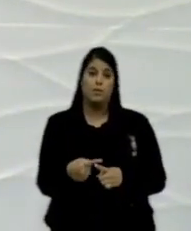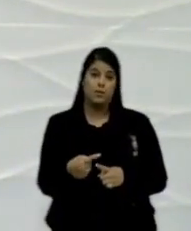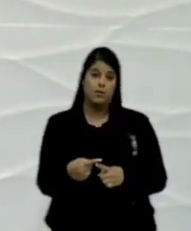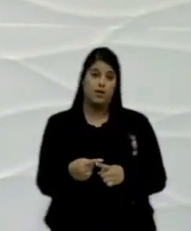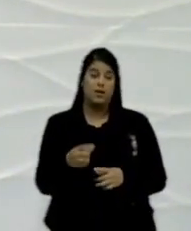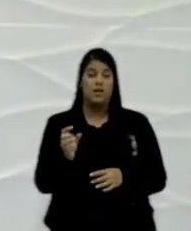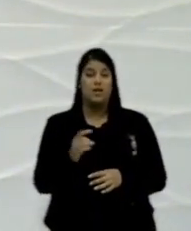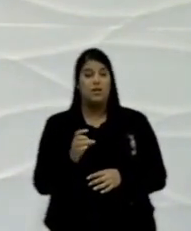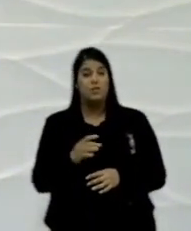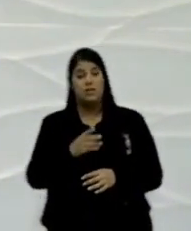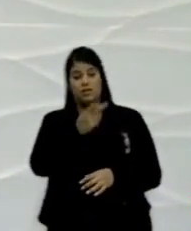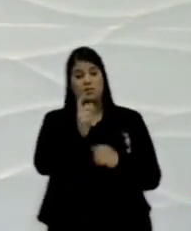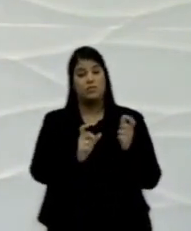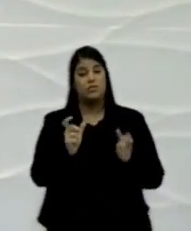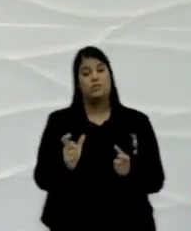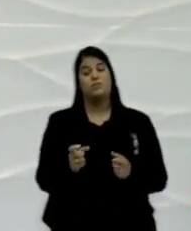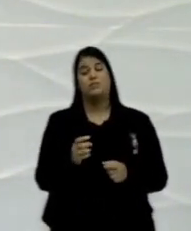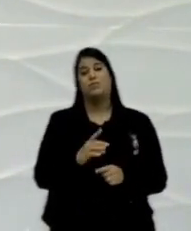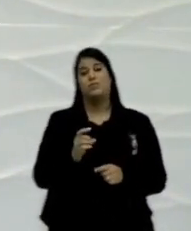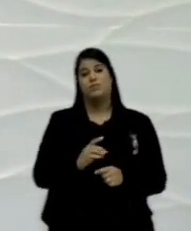por medo.